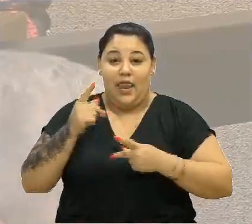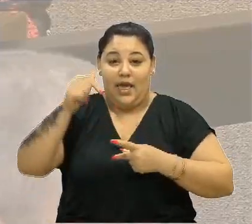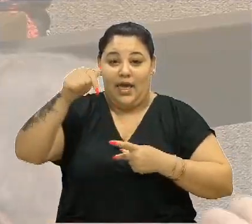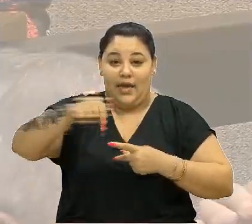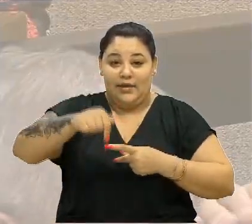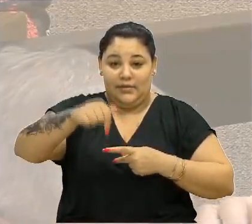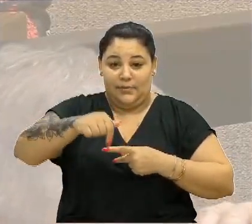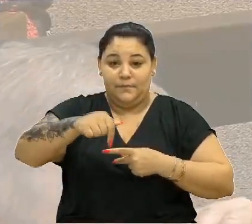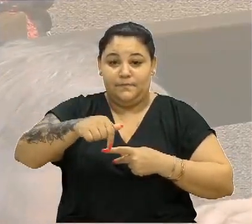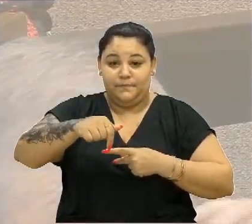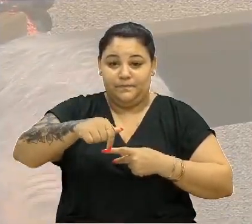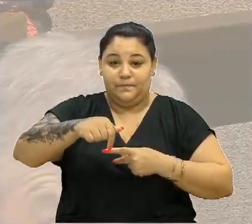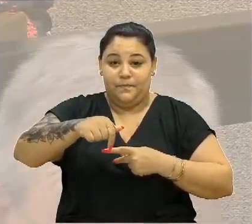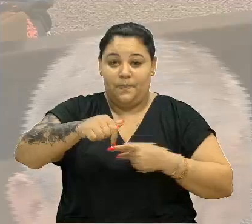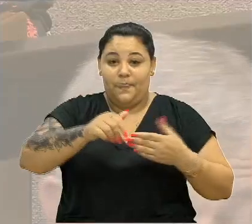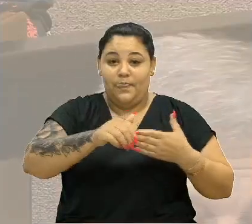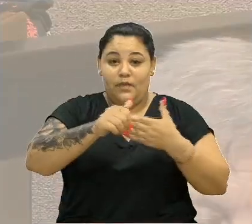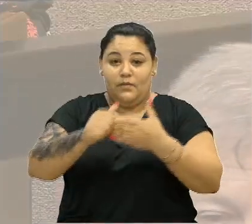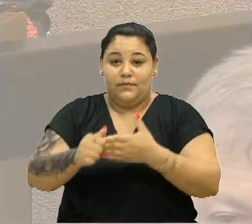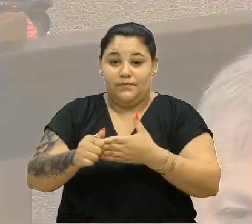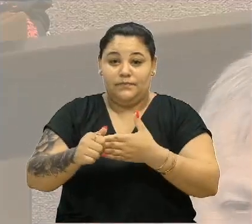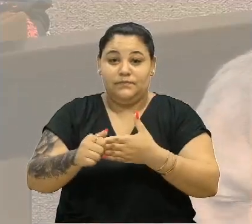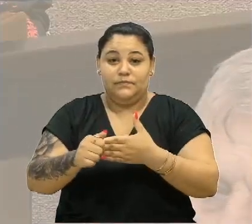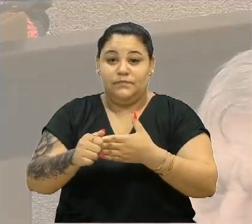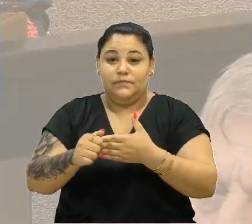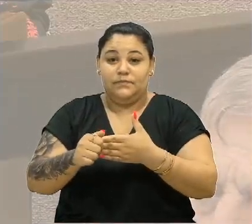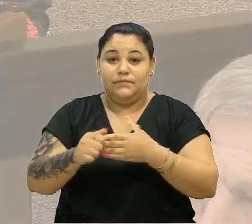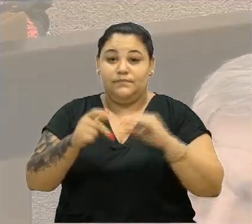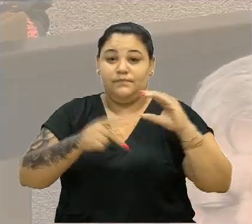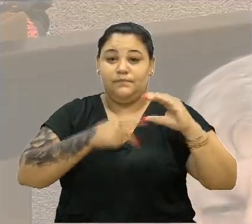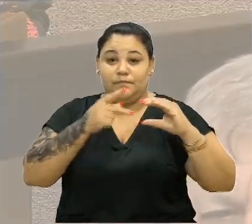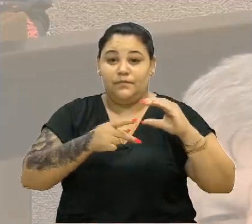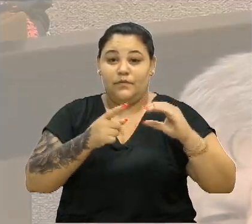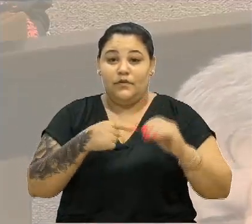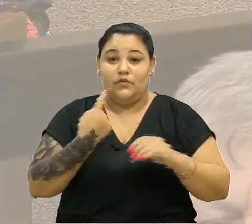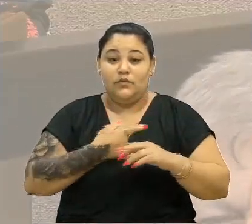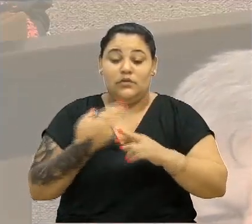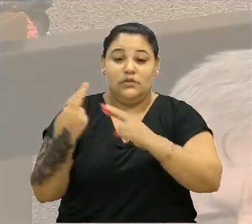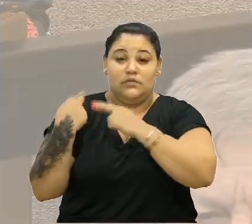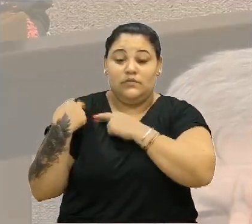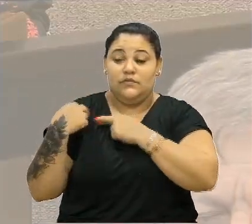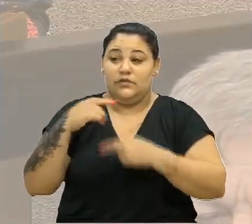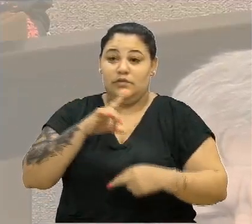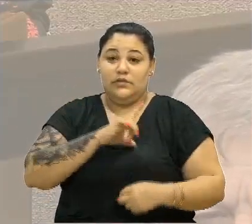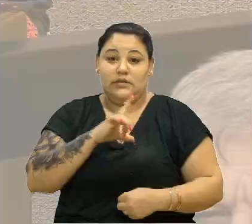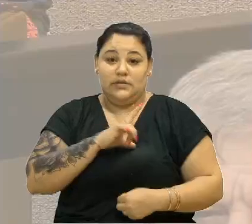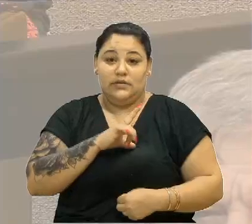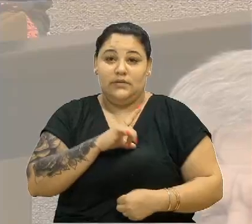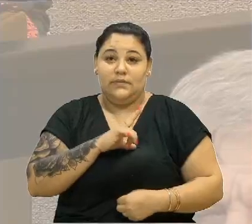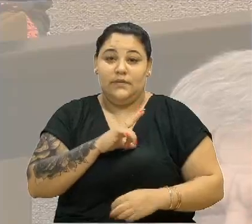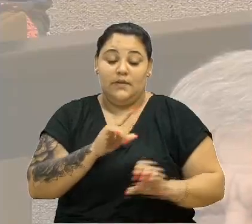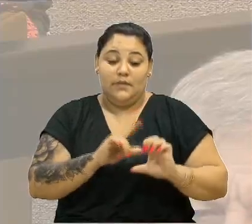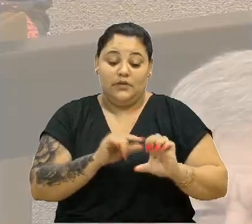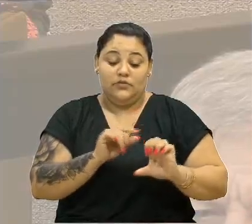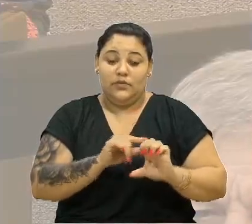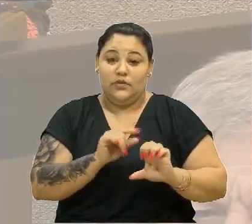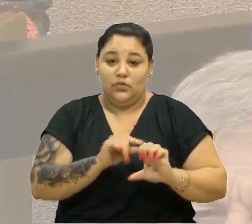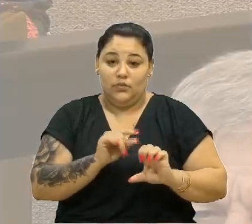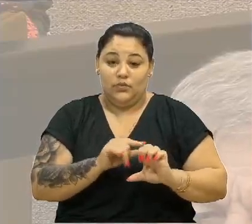bastidores da Câmara, da responsabilização de nós termos empreendimentos habitacionais de, no